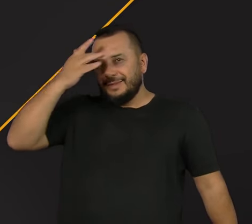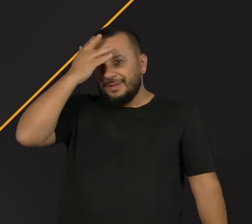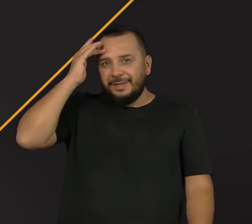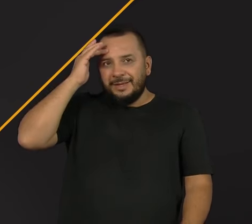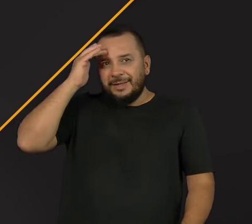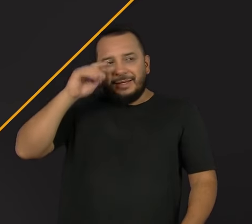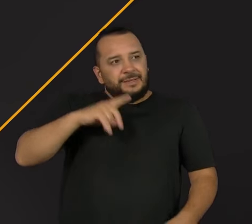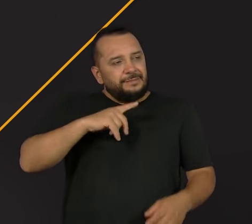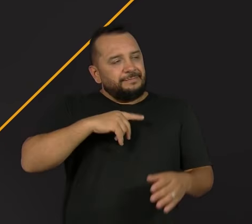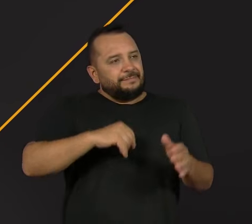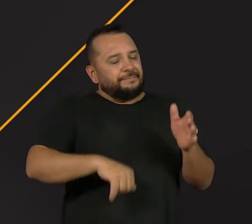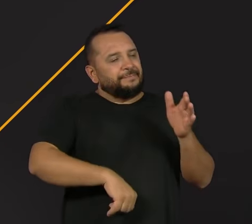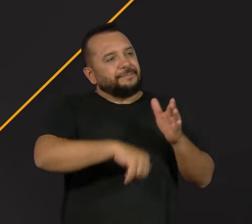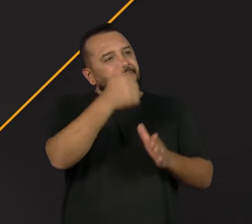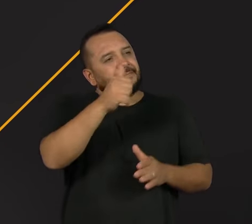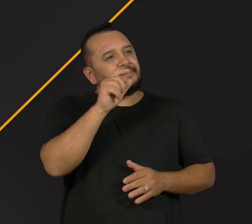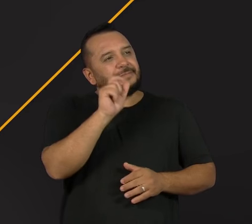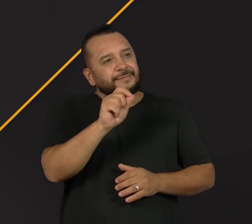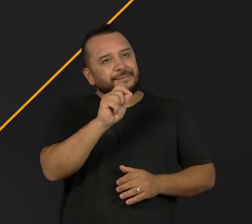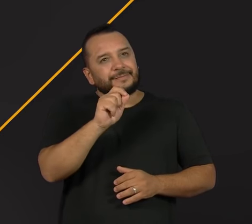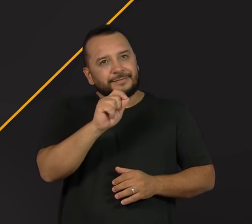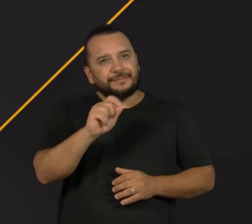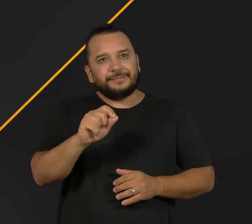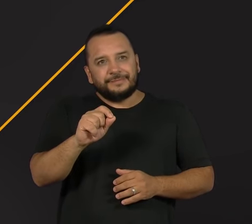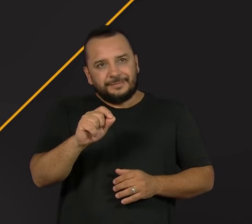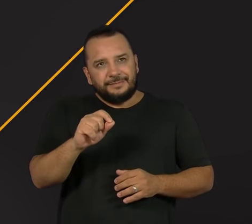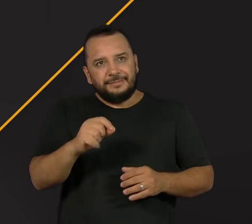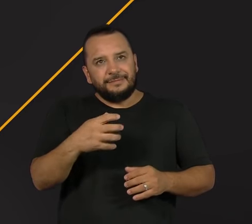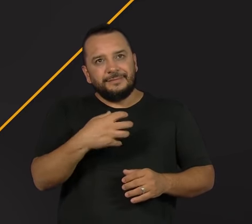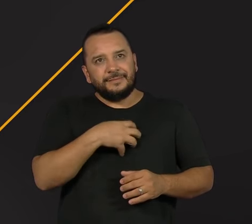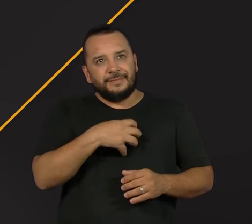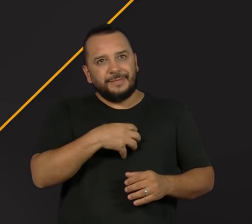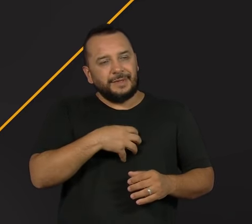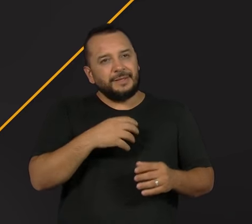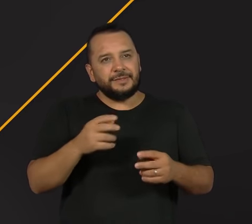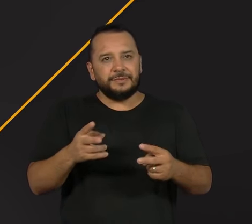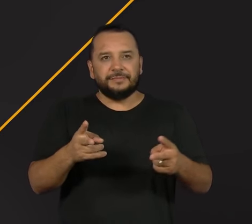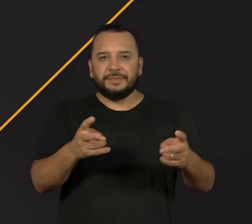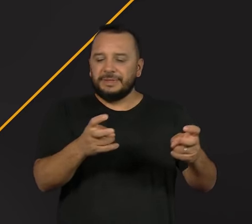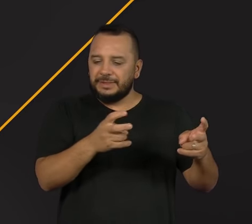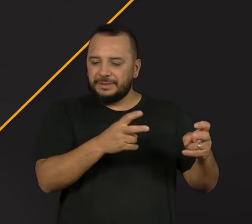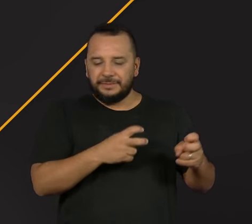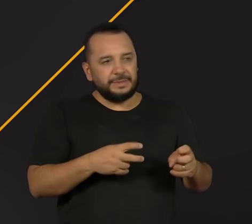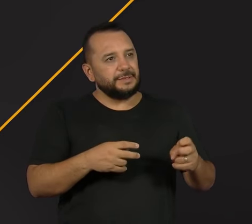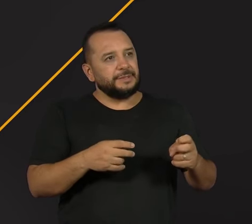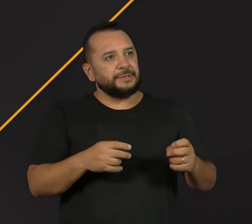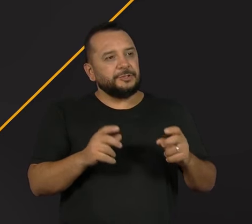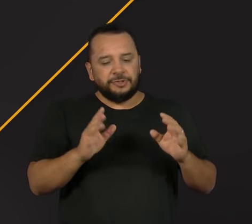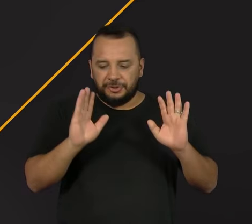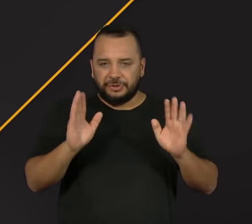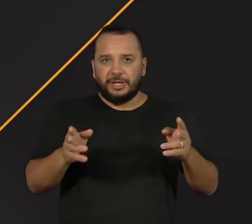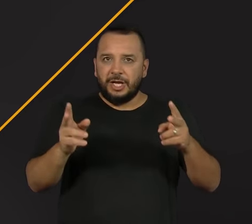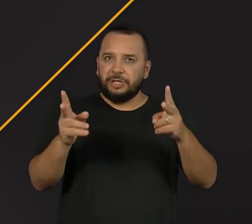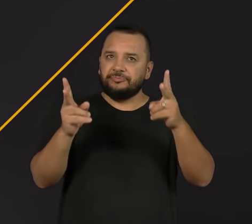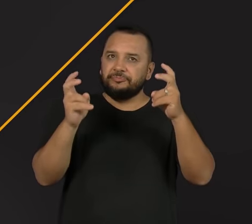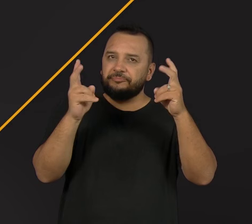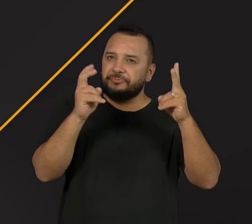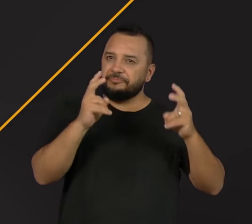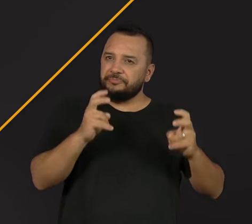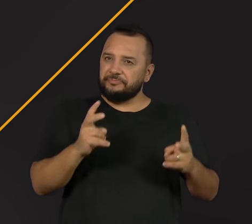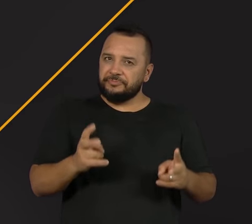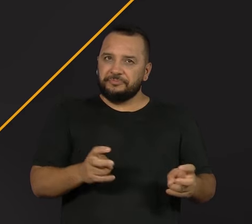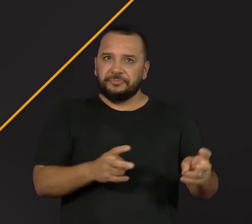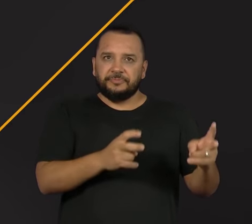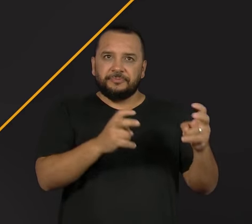Primeiro, fazer ele ir para o campo sensorial. O sensorial regula muito